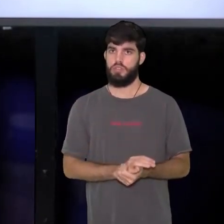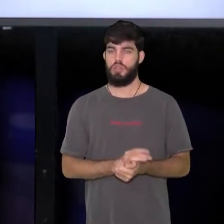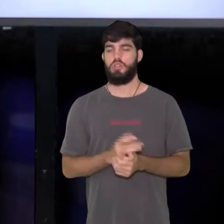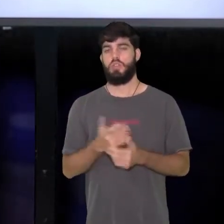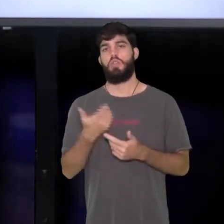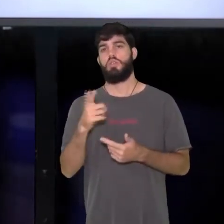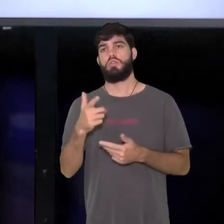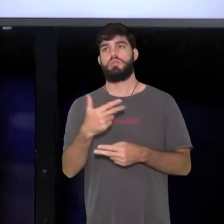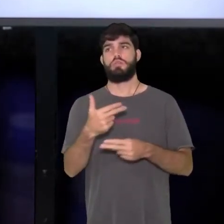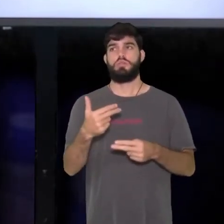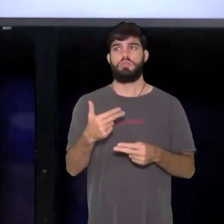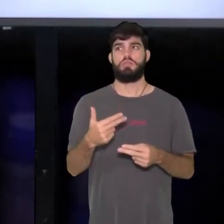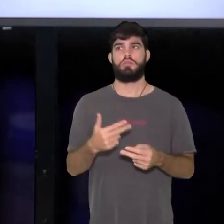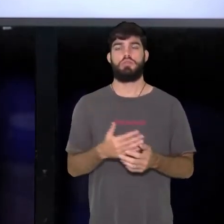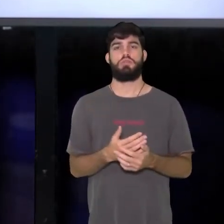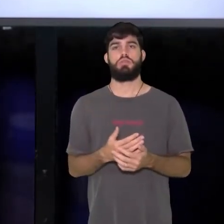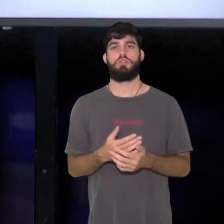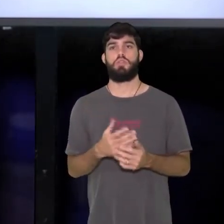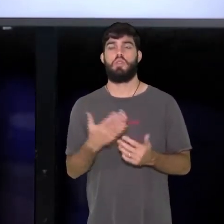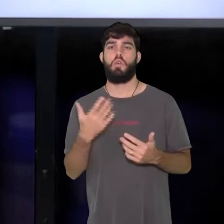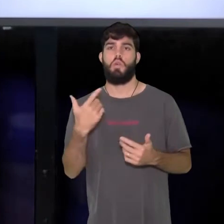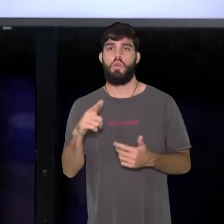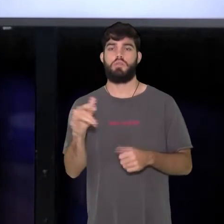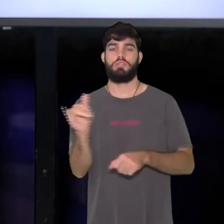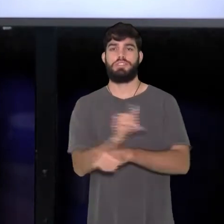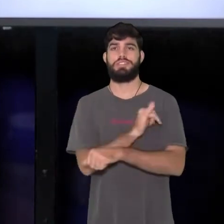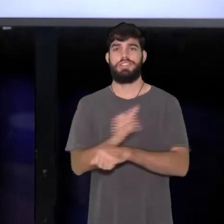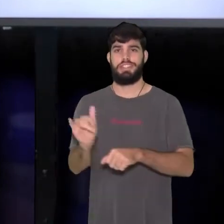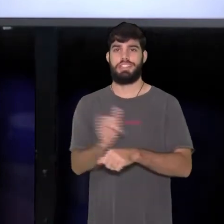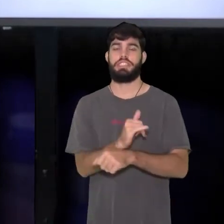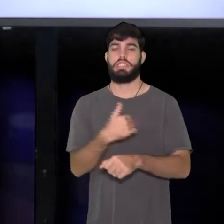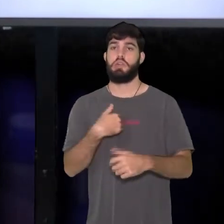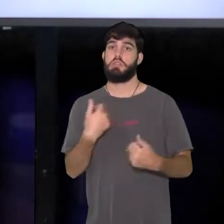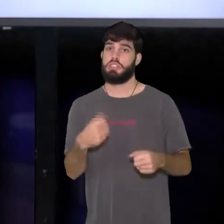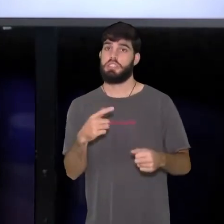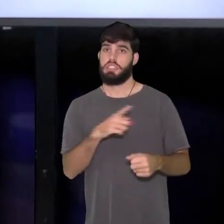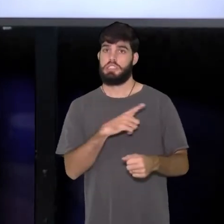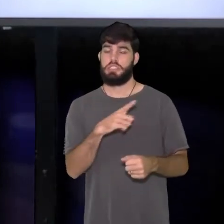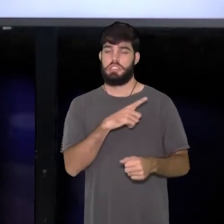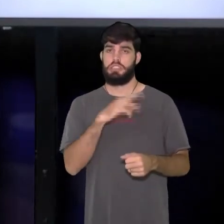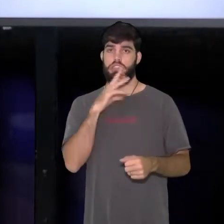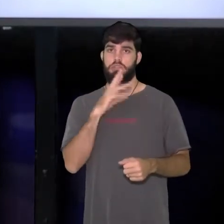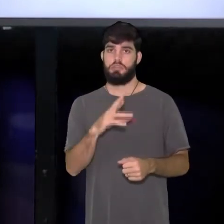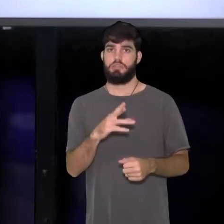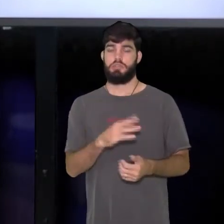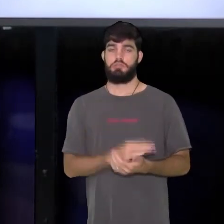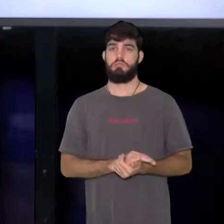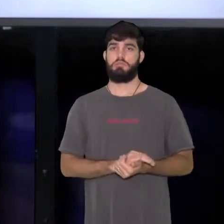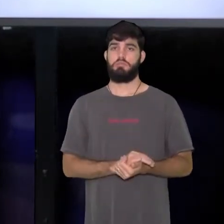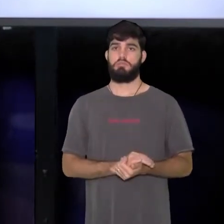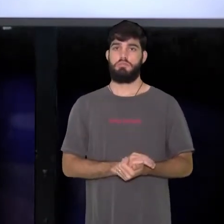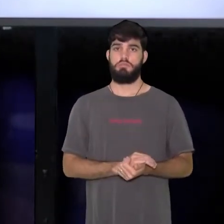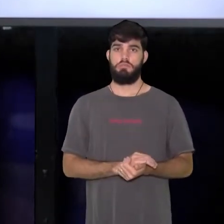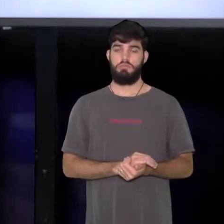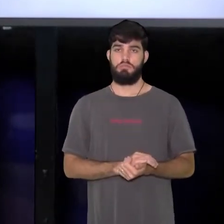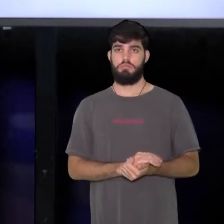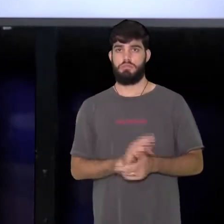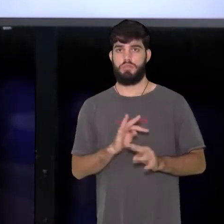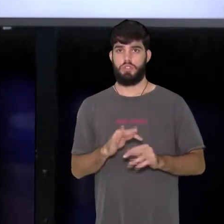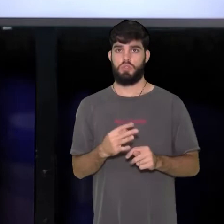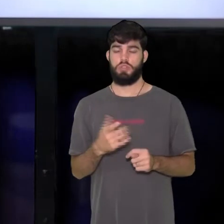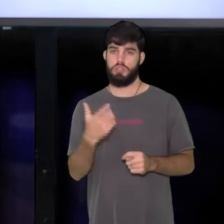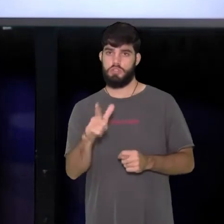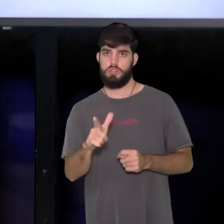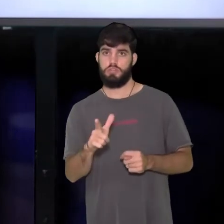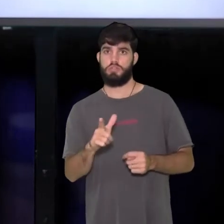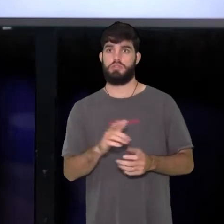outro recurso que eu tenho, outra estratégia que eu tenho que ter na hora de responder a uma questão. Eu preciso me certificar de que todas